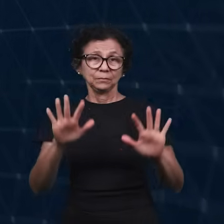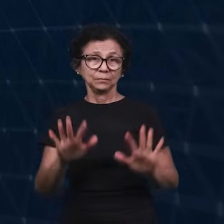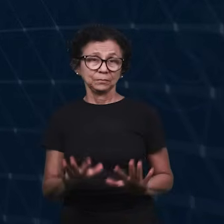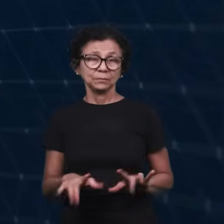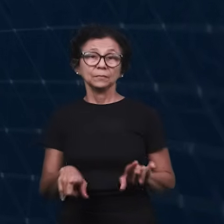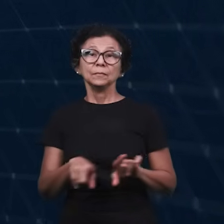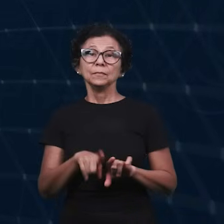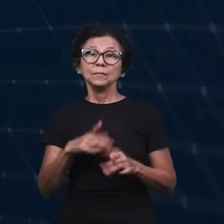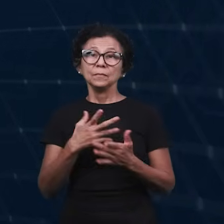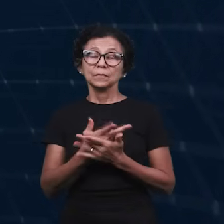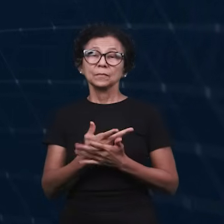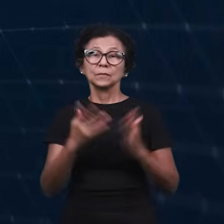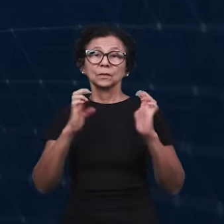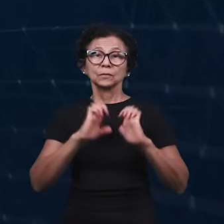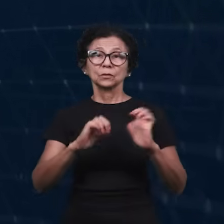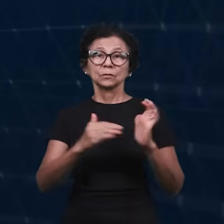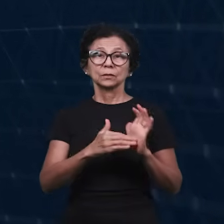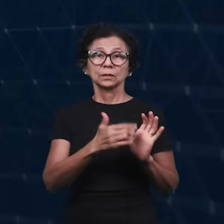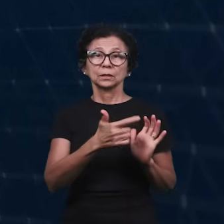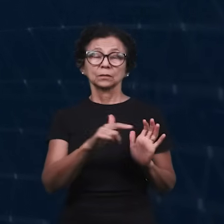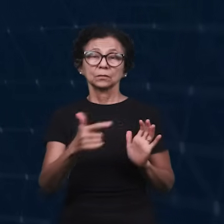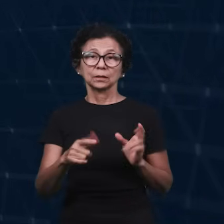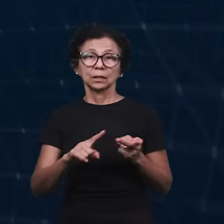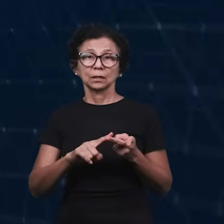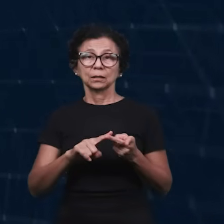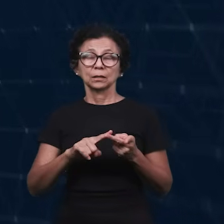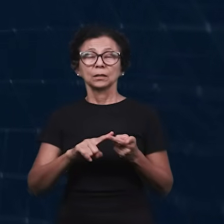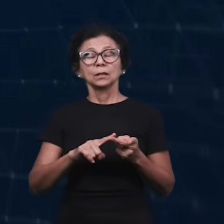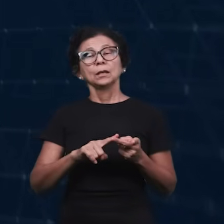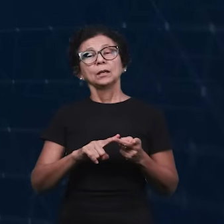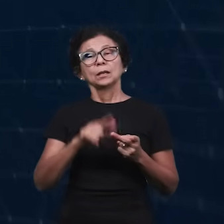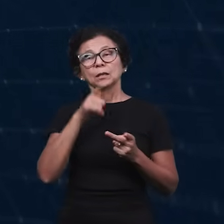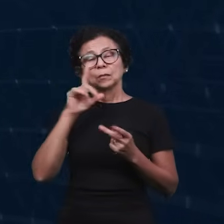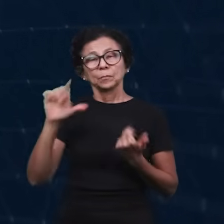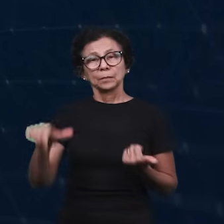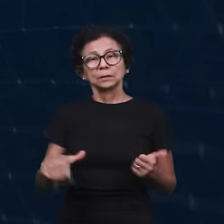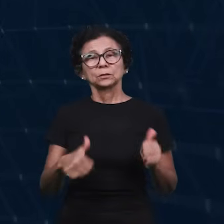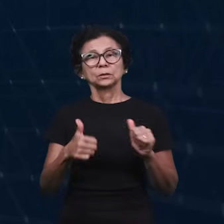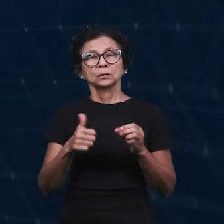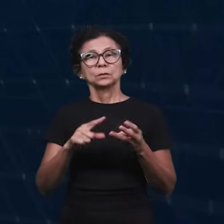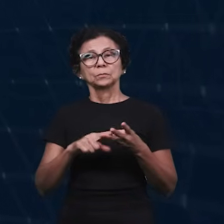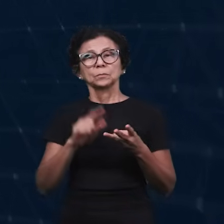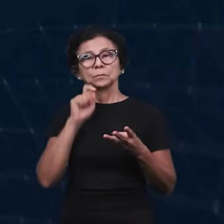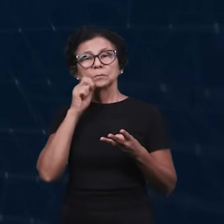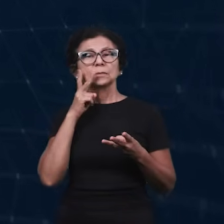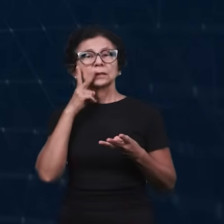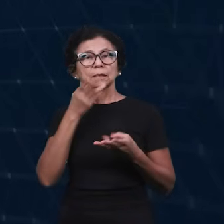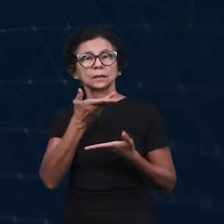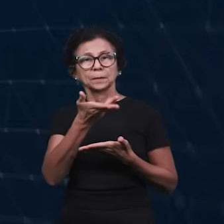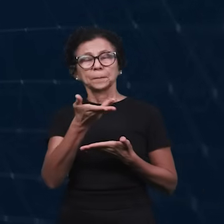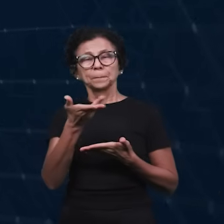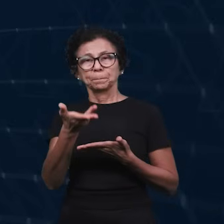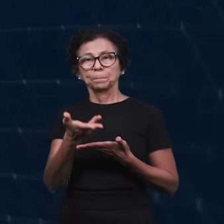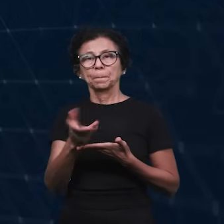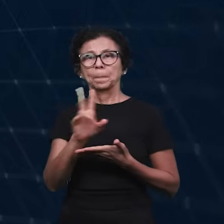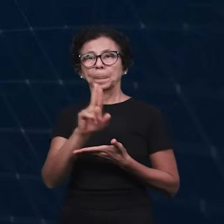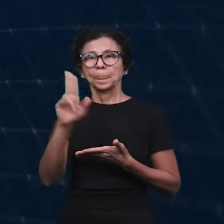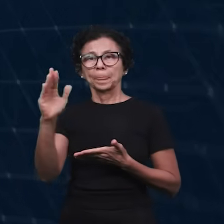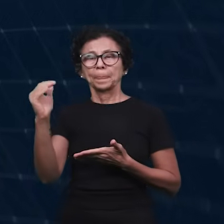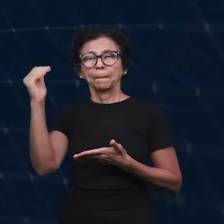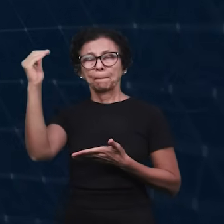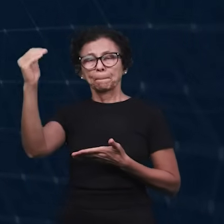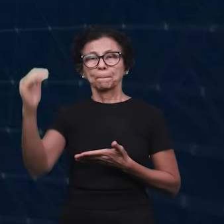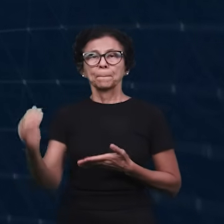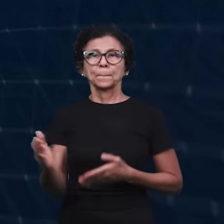que incluiu o Evangelho Sem Fronteiras, um culto de batismo e a ministração de uma ceia em glorificação ao Senhor. Aleluia!